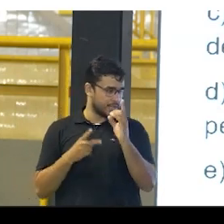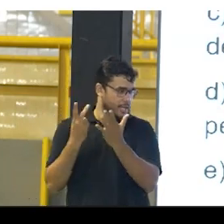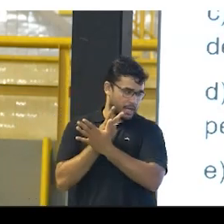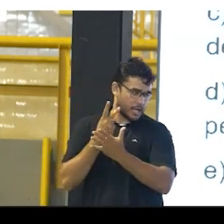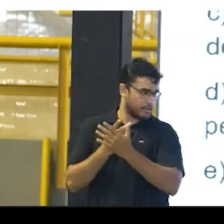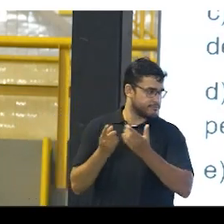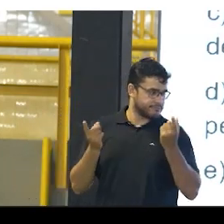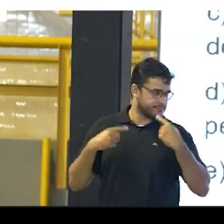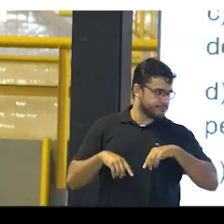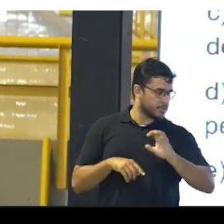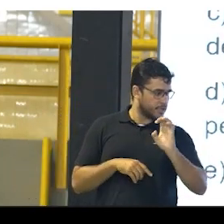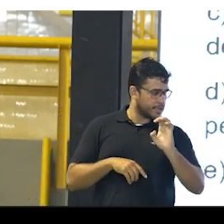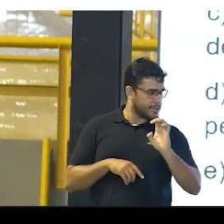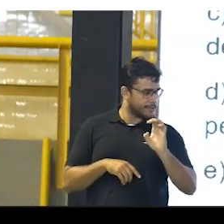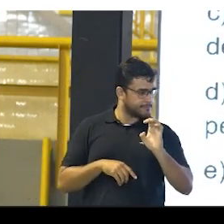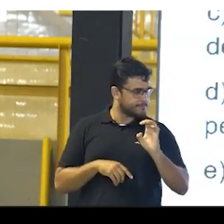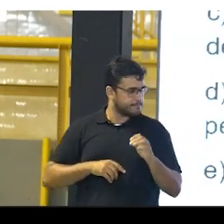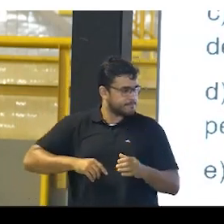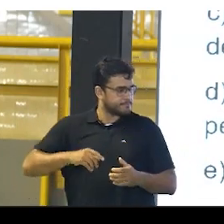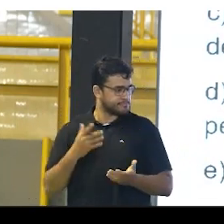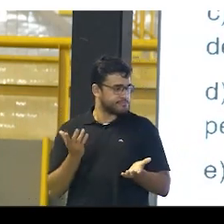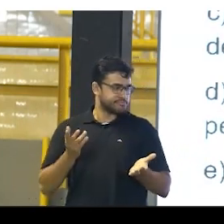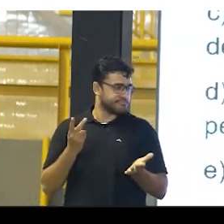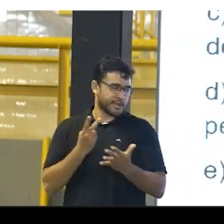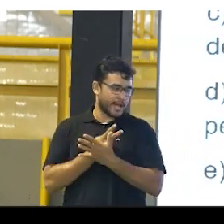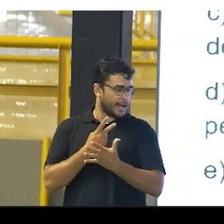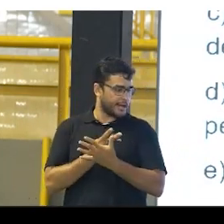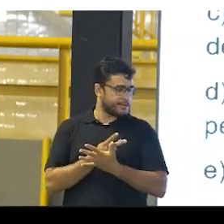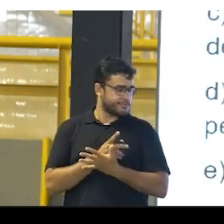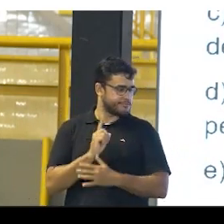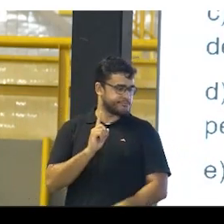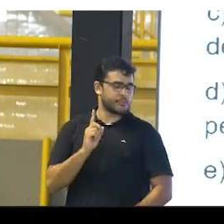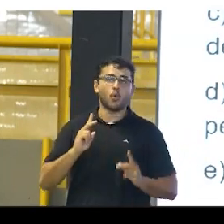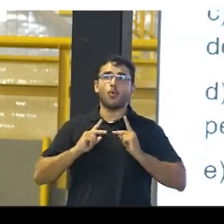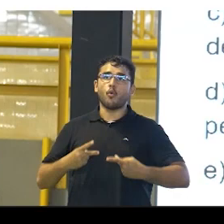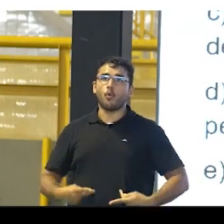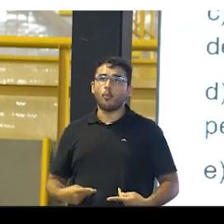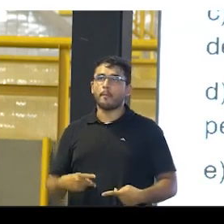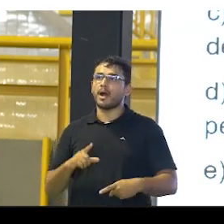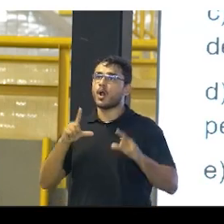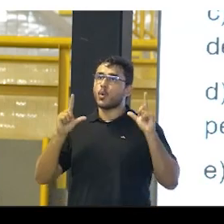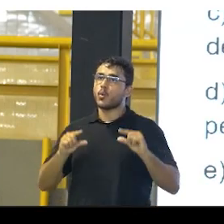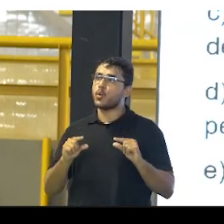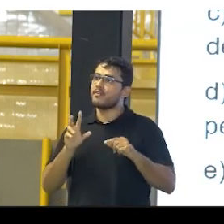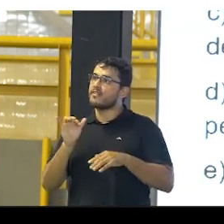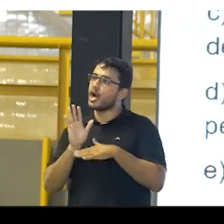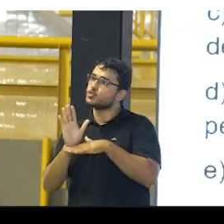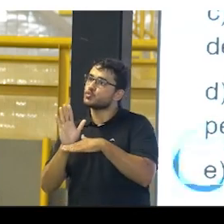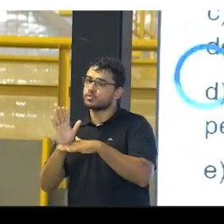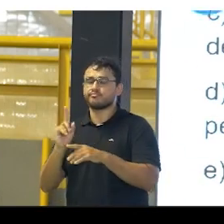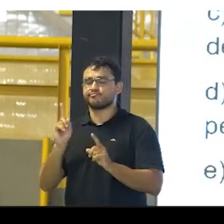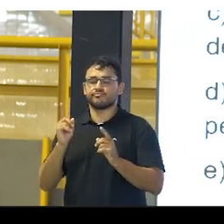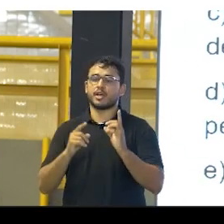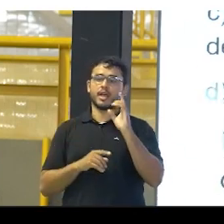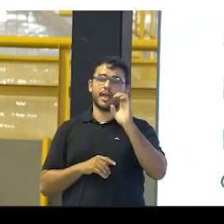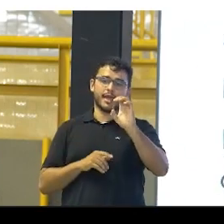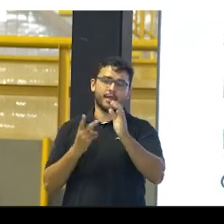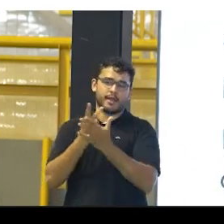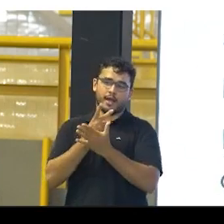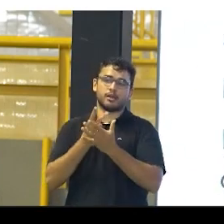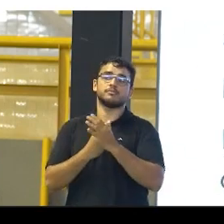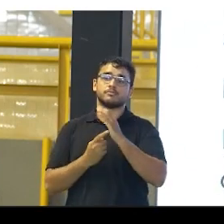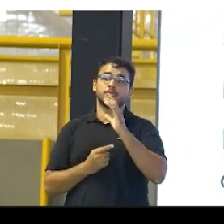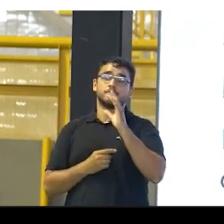diminuição das ações humanas sobre o meio ambiente, se cesse. Então, letra B de bola, o item verdadeiro. Vamos